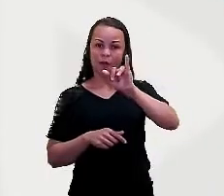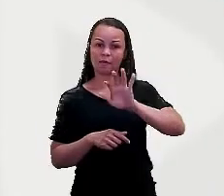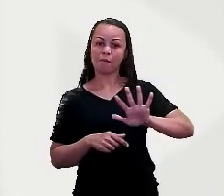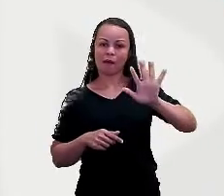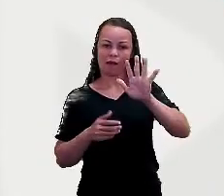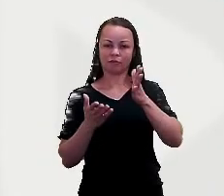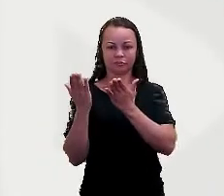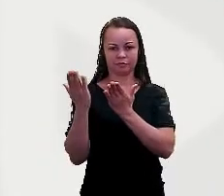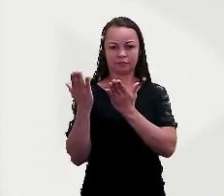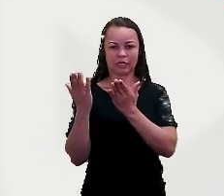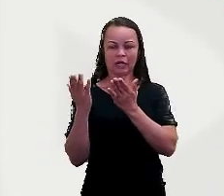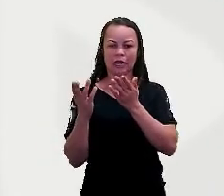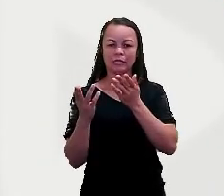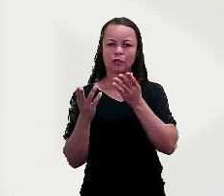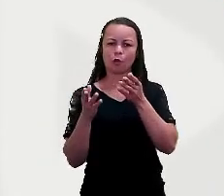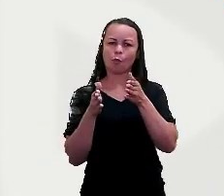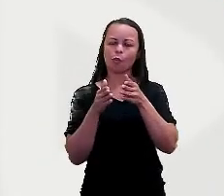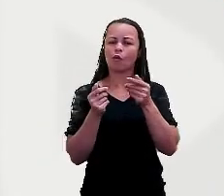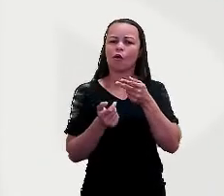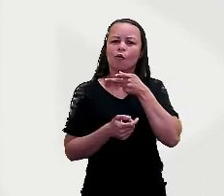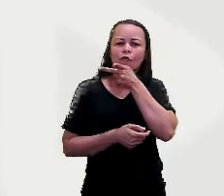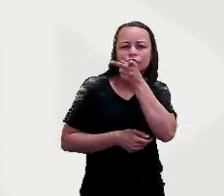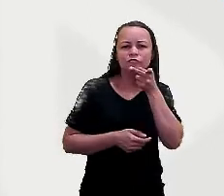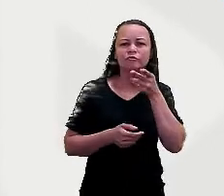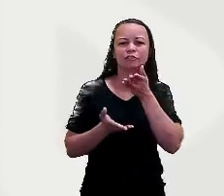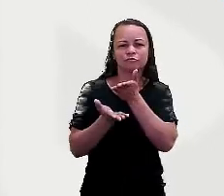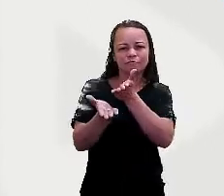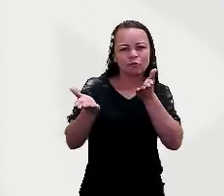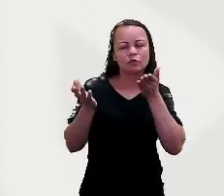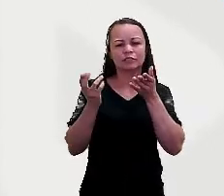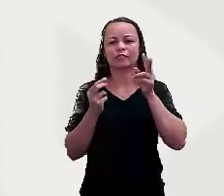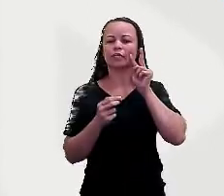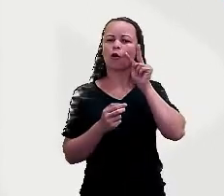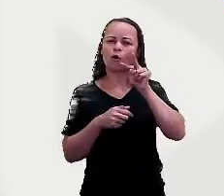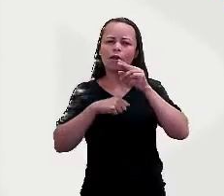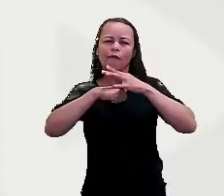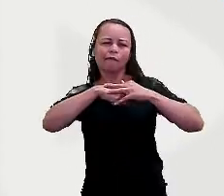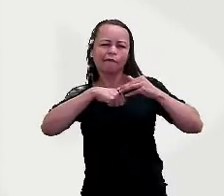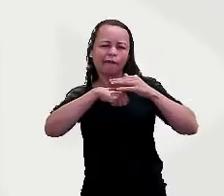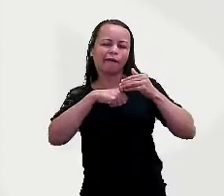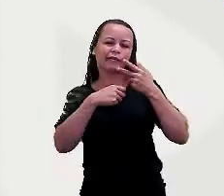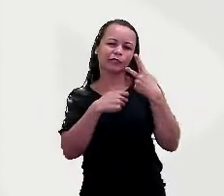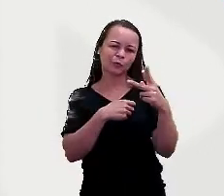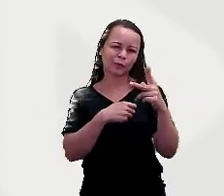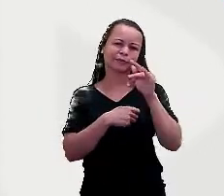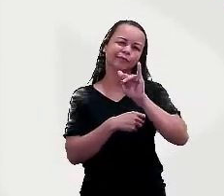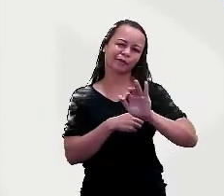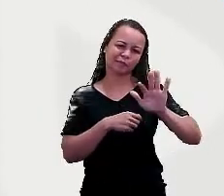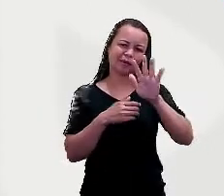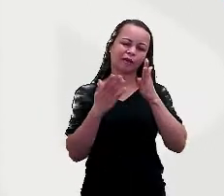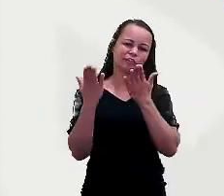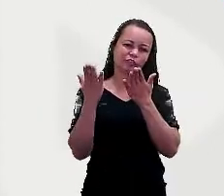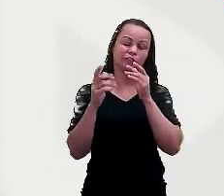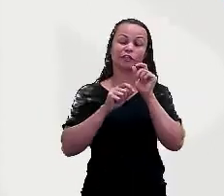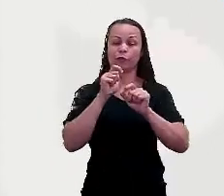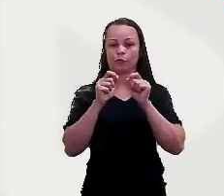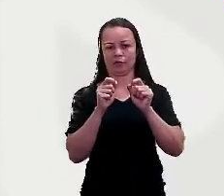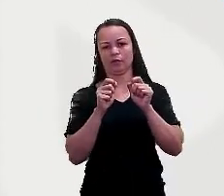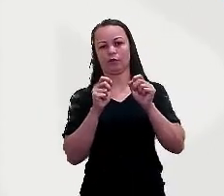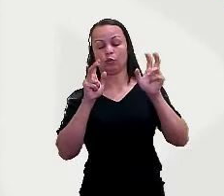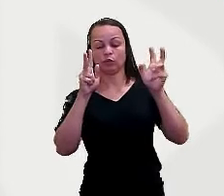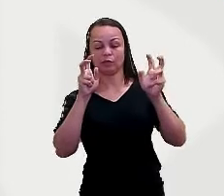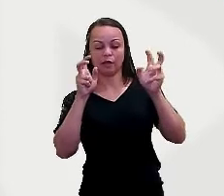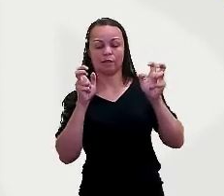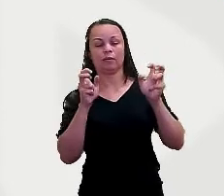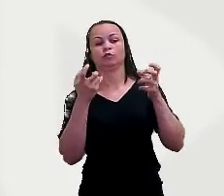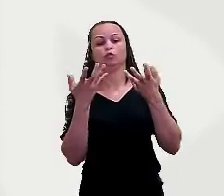convidar você a olhar com carinho essa nossa temática, que eu acho que é muito, mas muito importante. Que é o quê? O sistema nervoso.